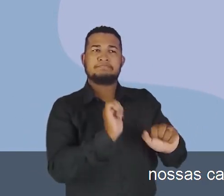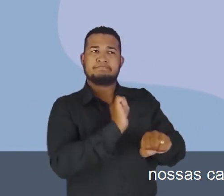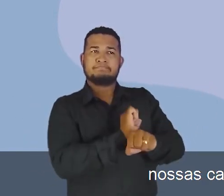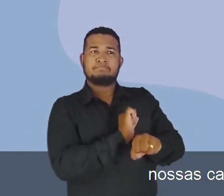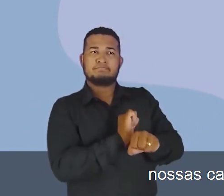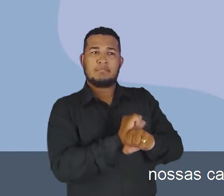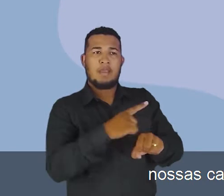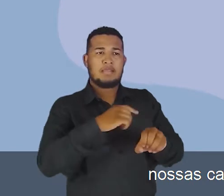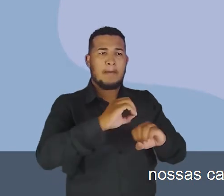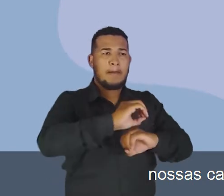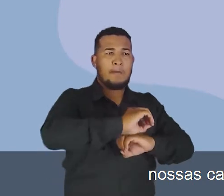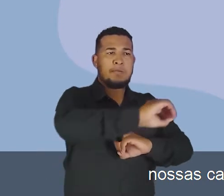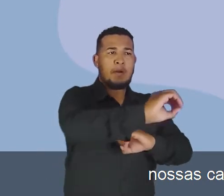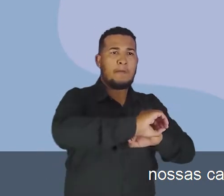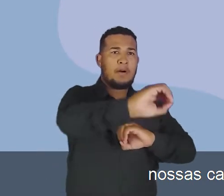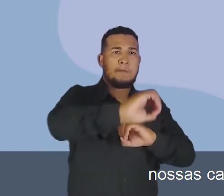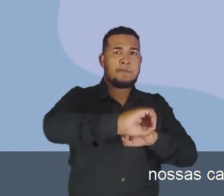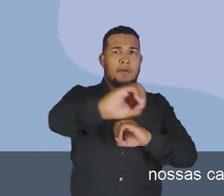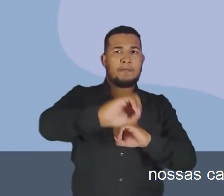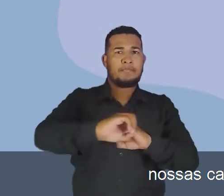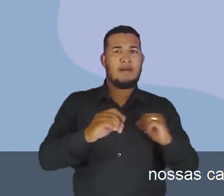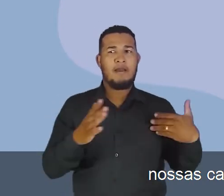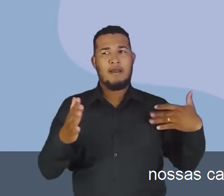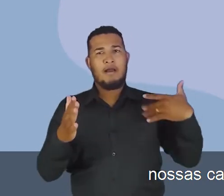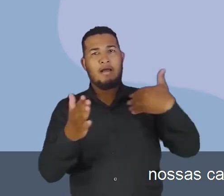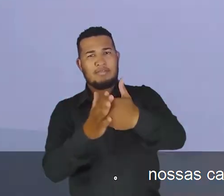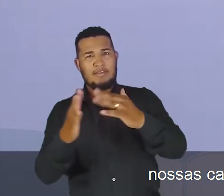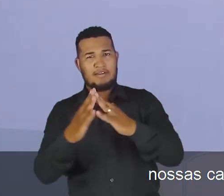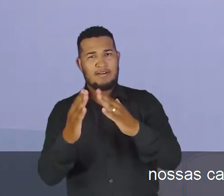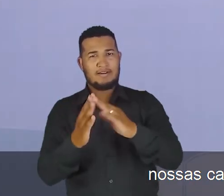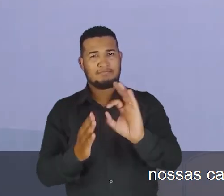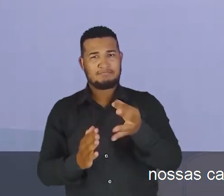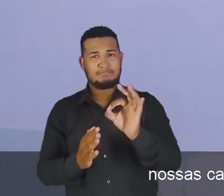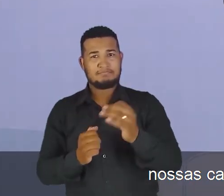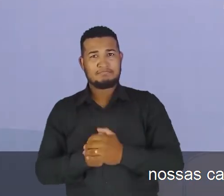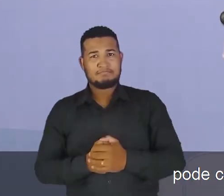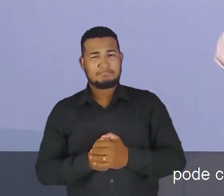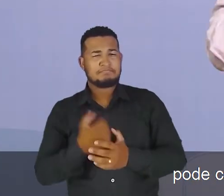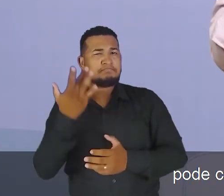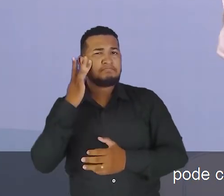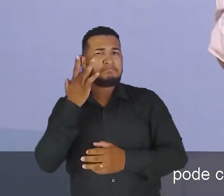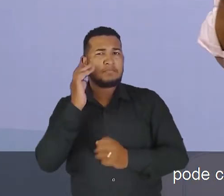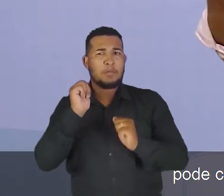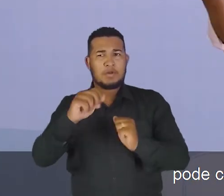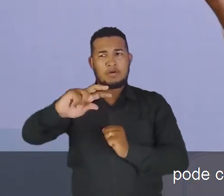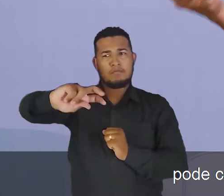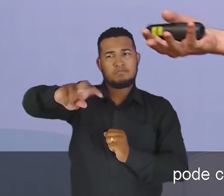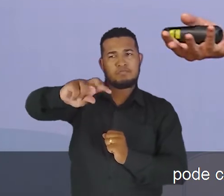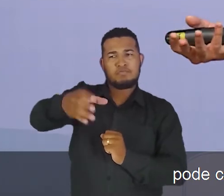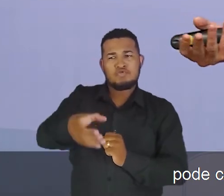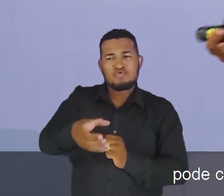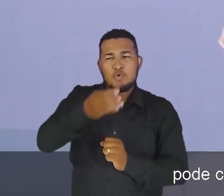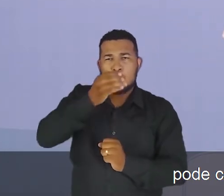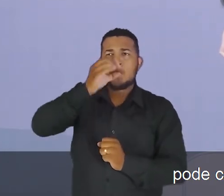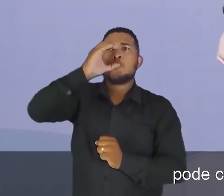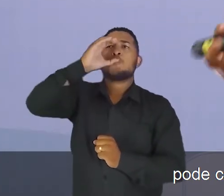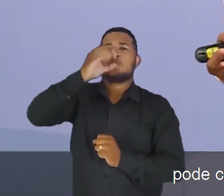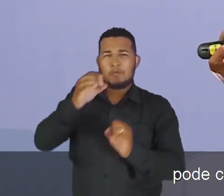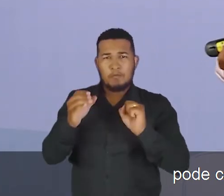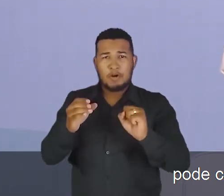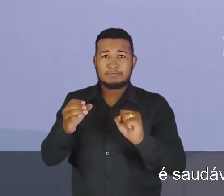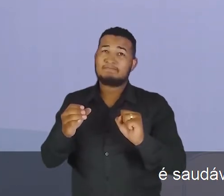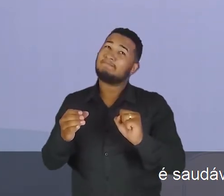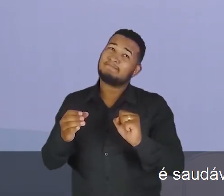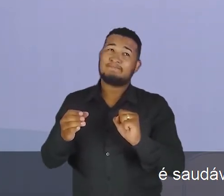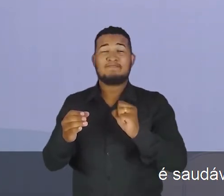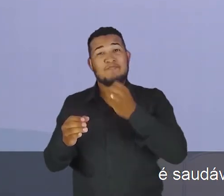nossas casas através dos canos. Olha para mim, você acha que você pode consumir água de torneira? Você sabe muito bem